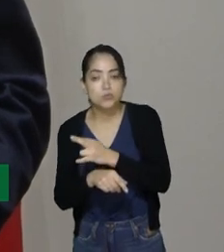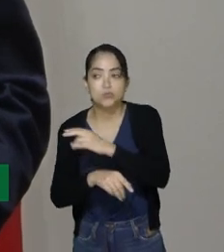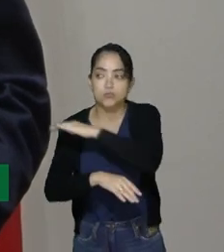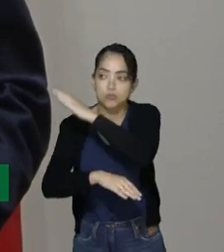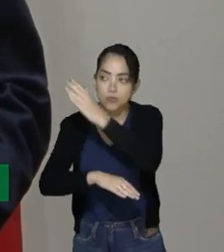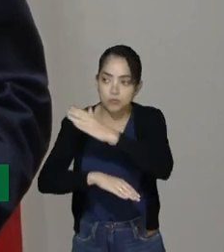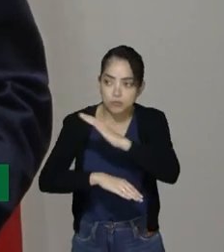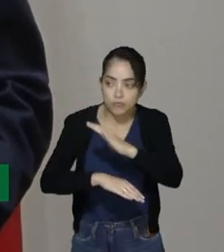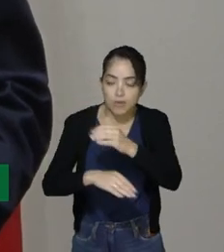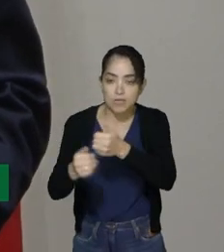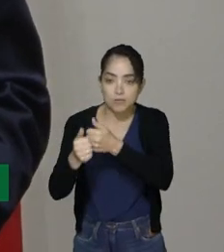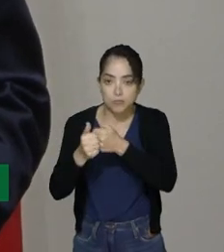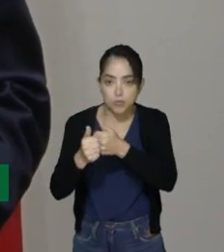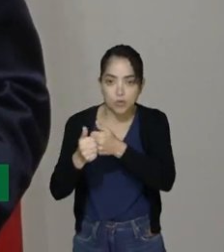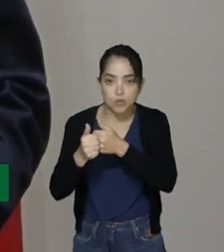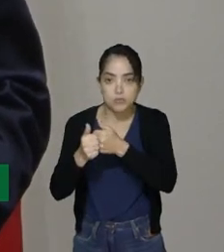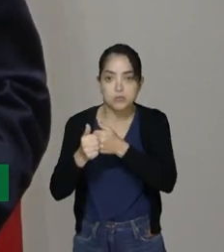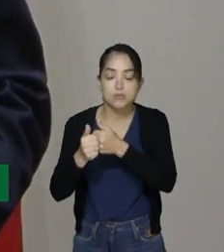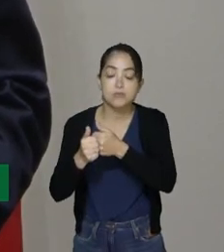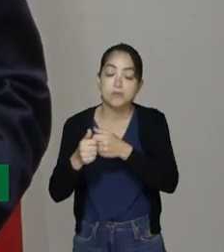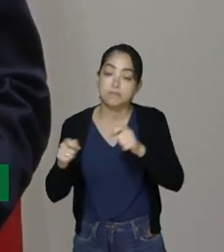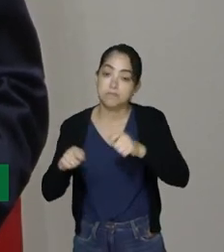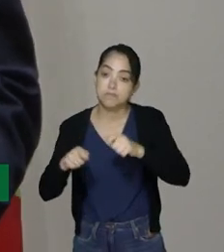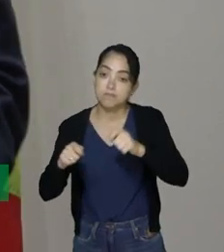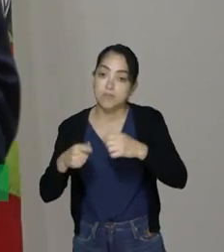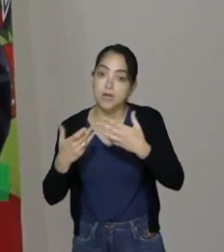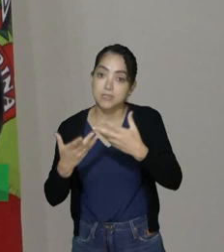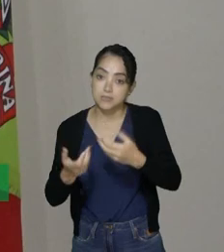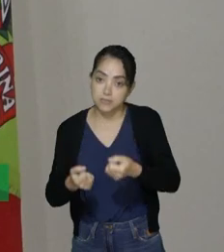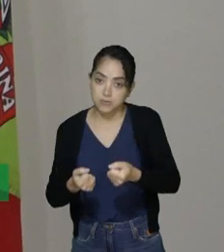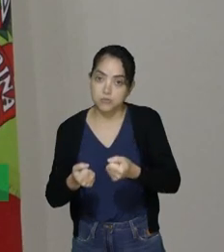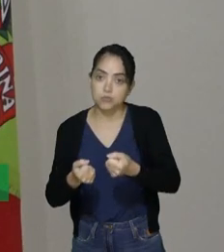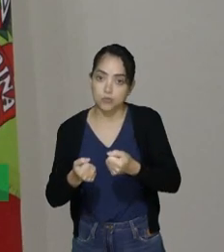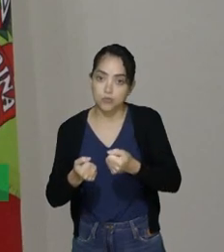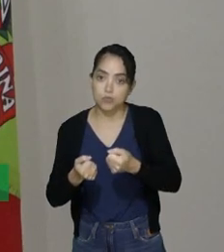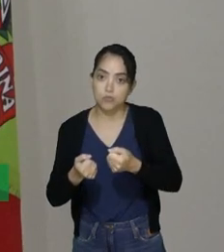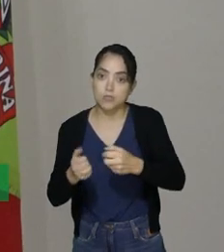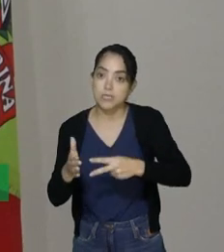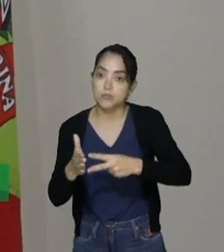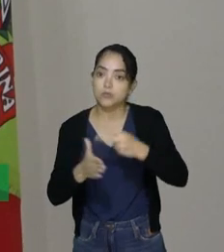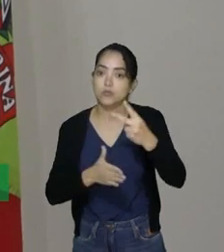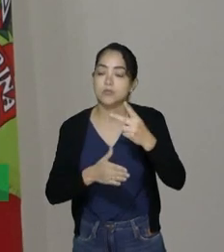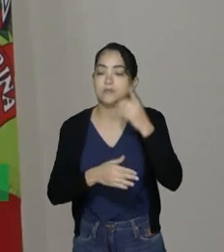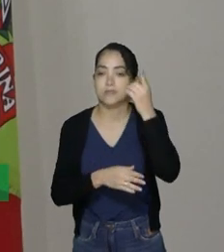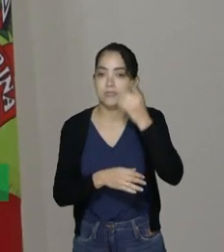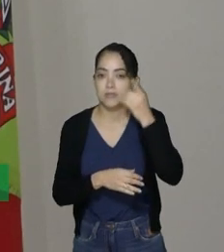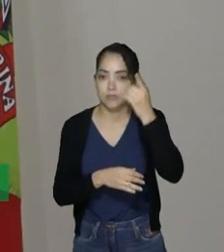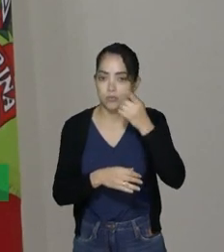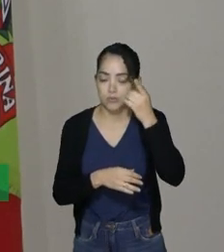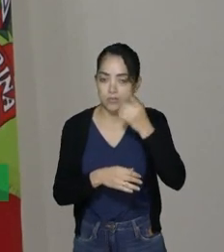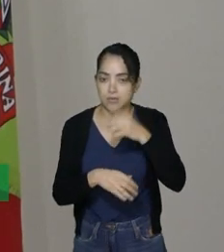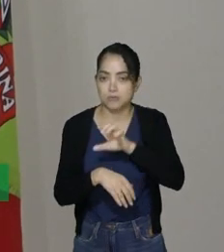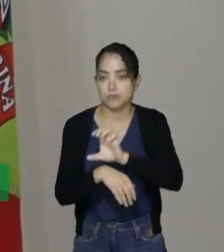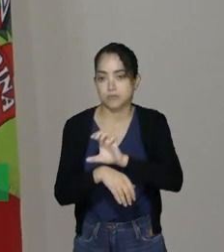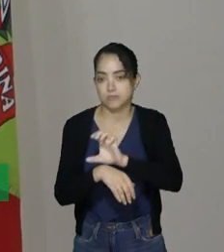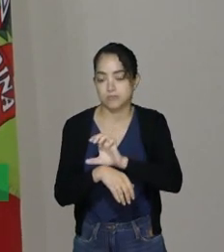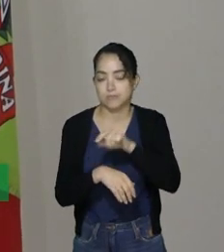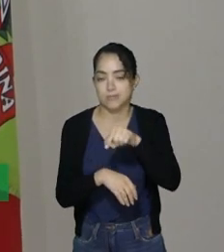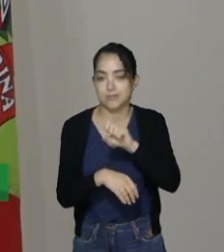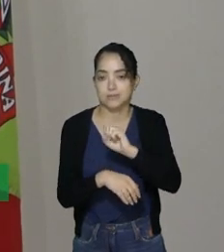deputado Ismael, me permitiu ser 2 vezes deputado de Santa Catarina.